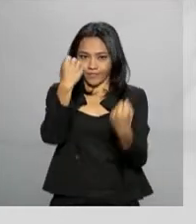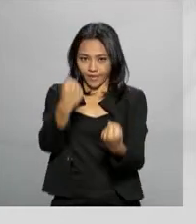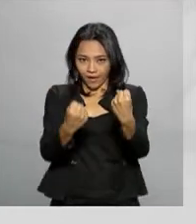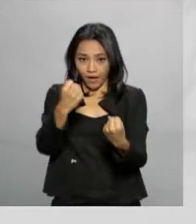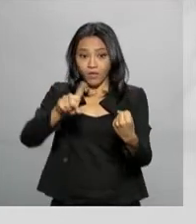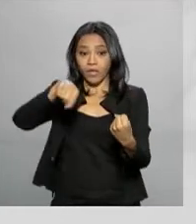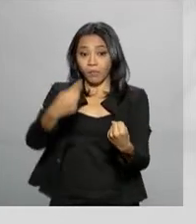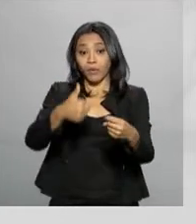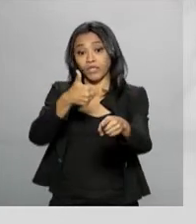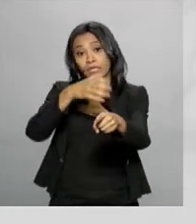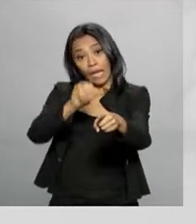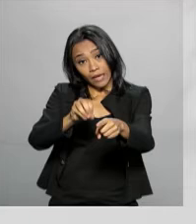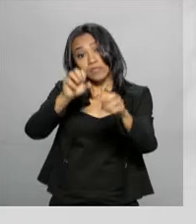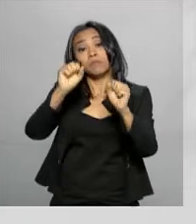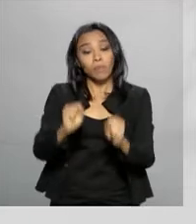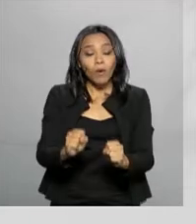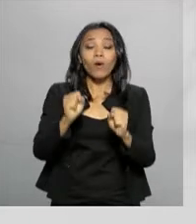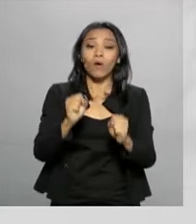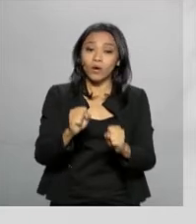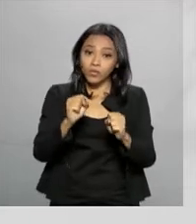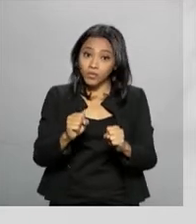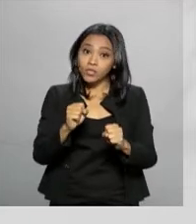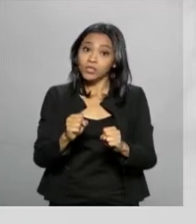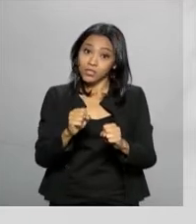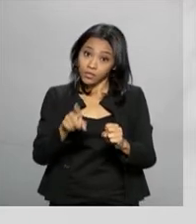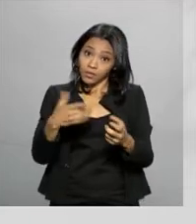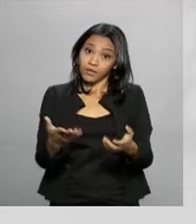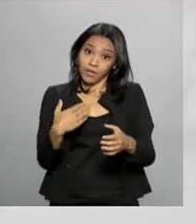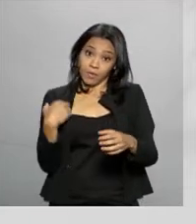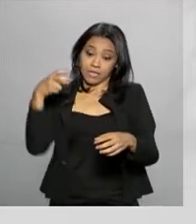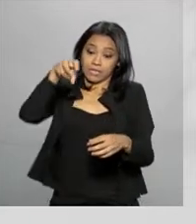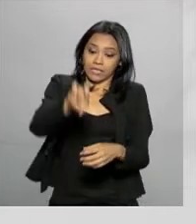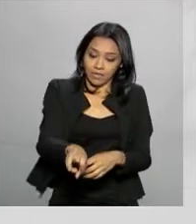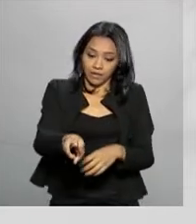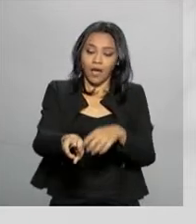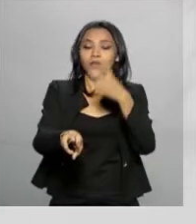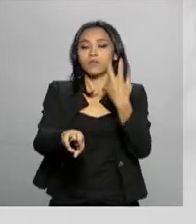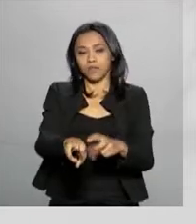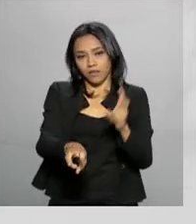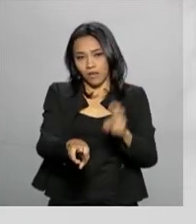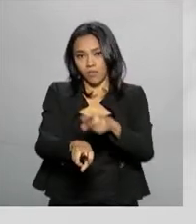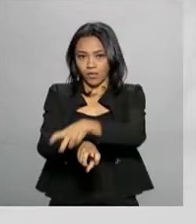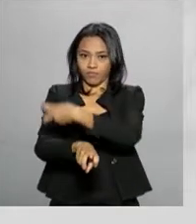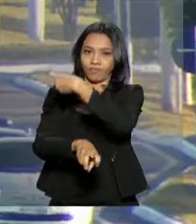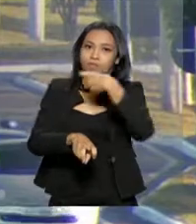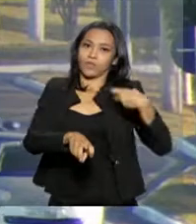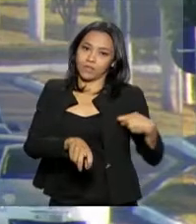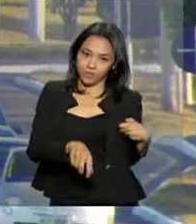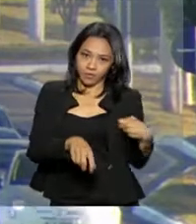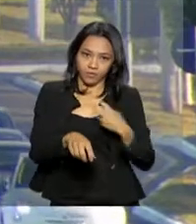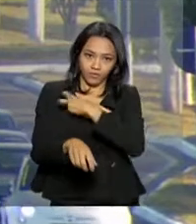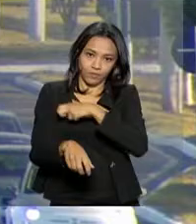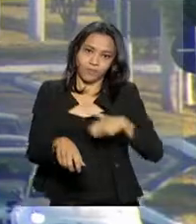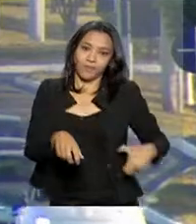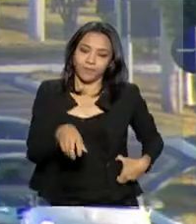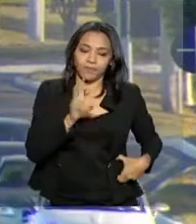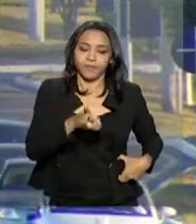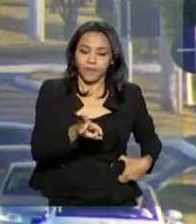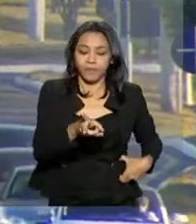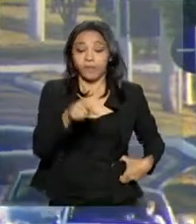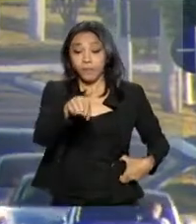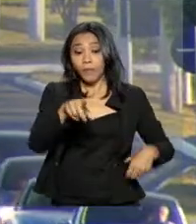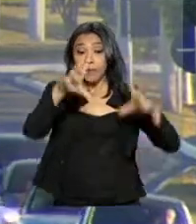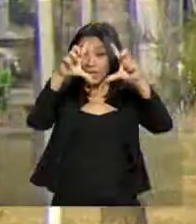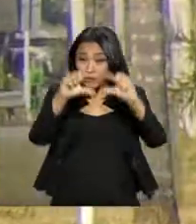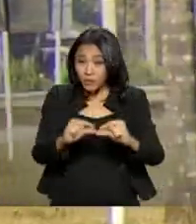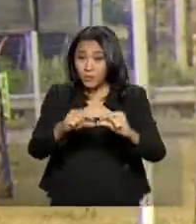já pode ser transportada no banco dianteiro sempre com cinto de segurança os equipamentos reduzem